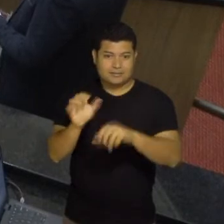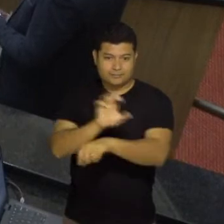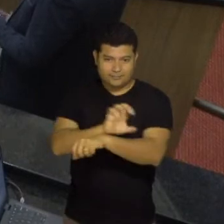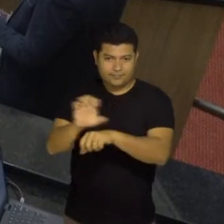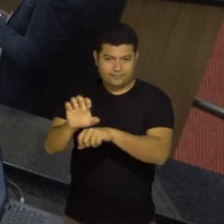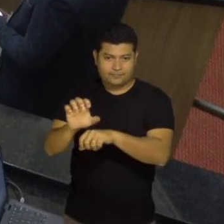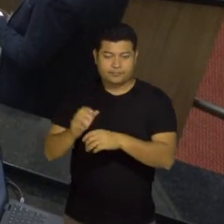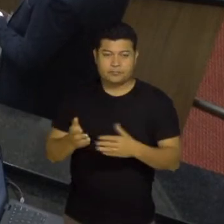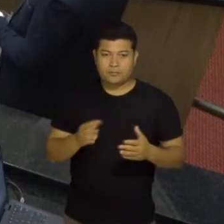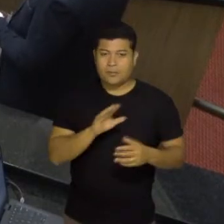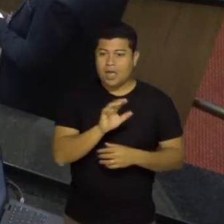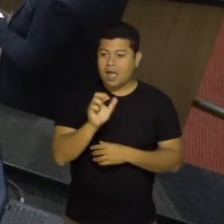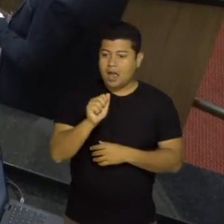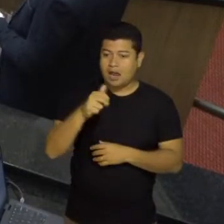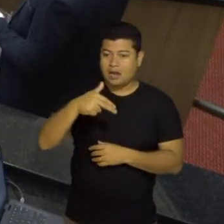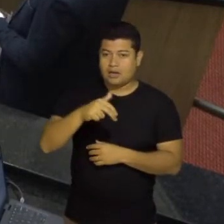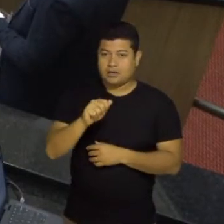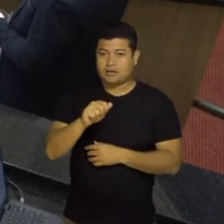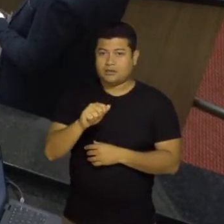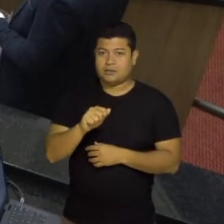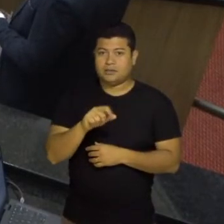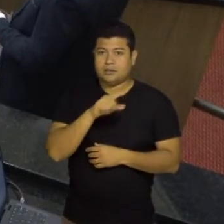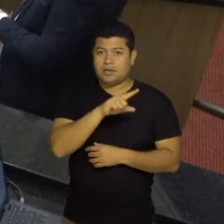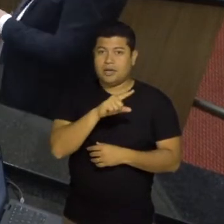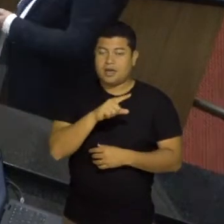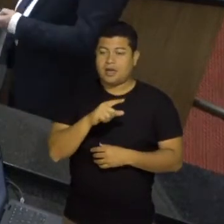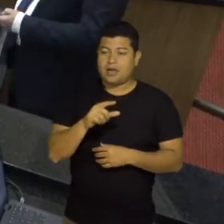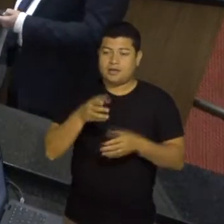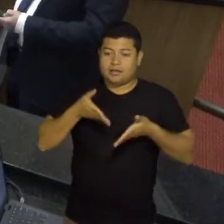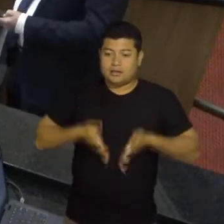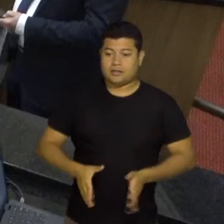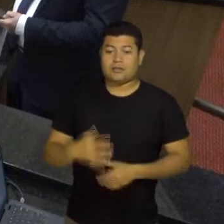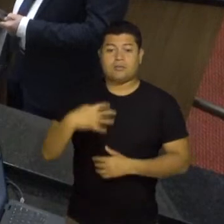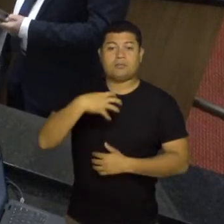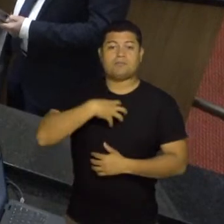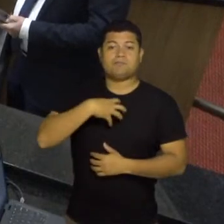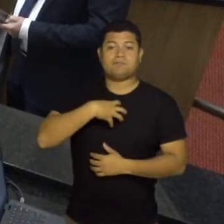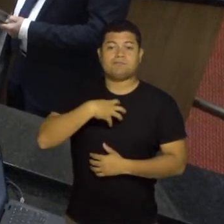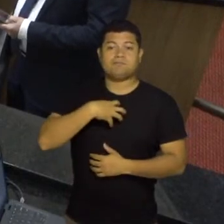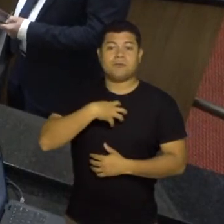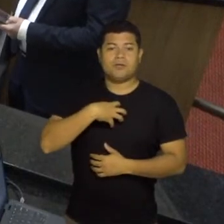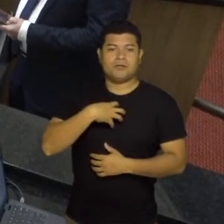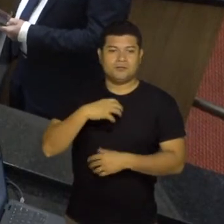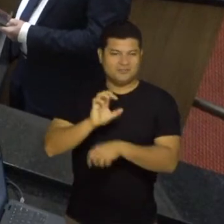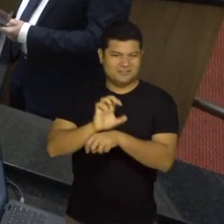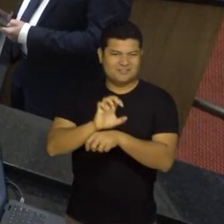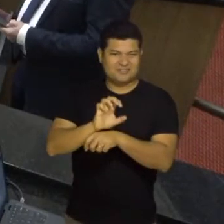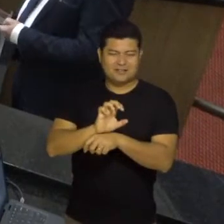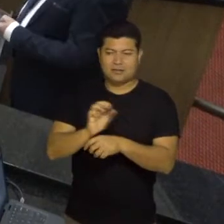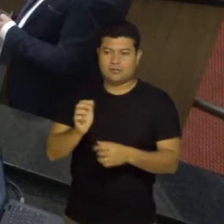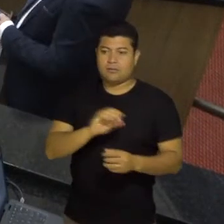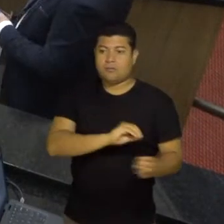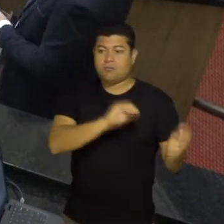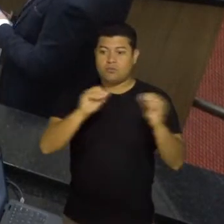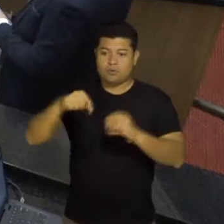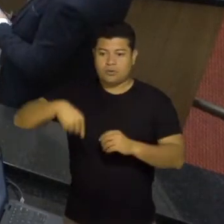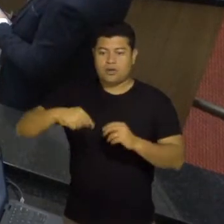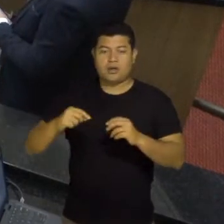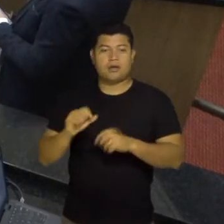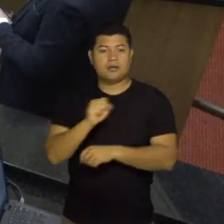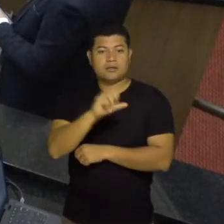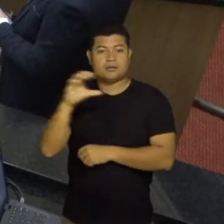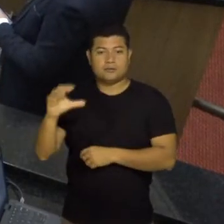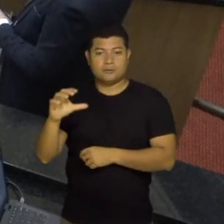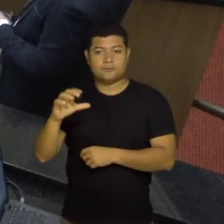A Ana veio da Bahia. A Ana é a baiana que veio para Santa Catarina. E